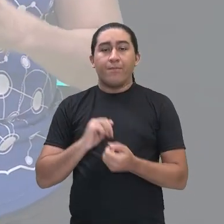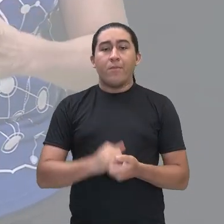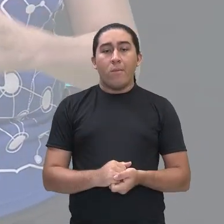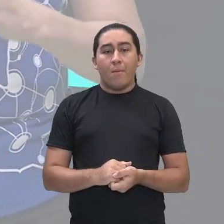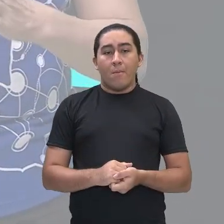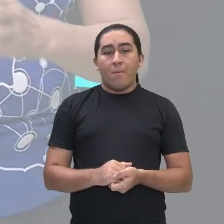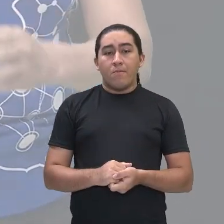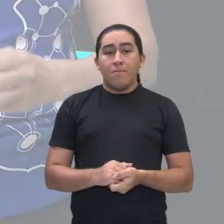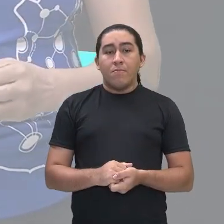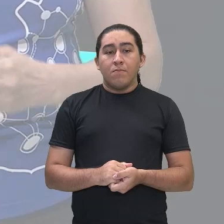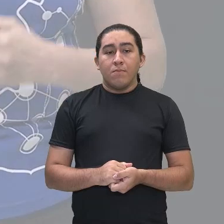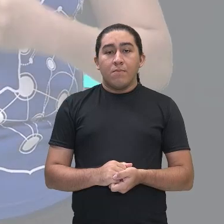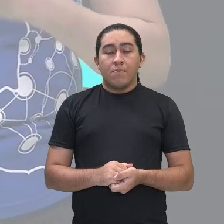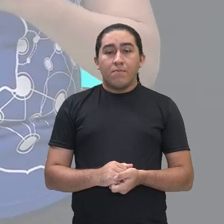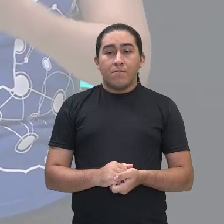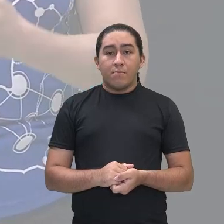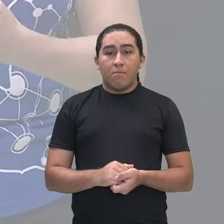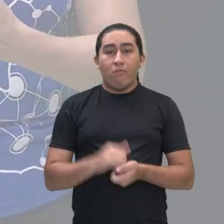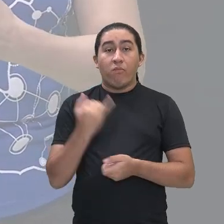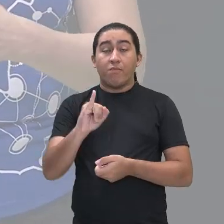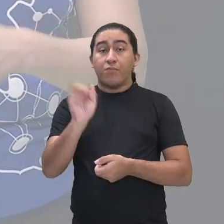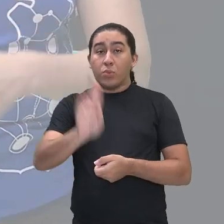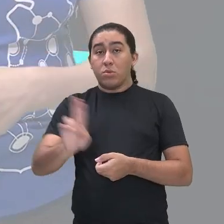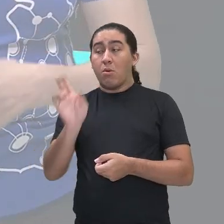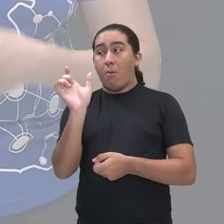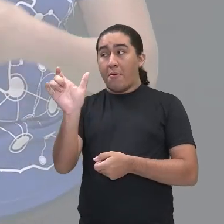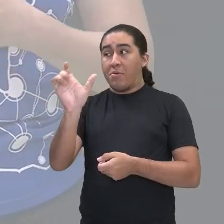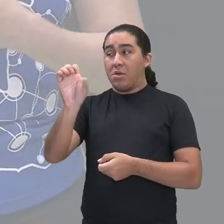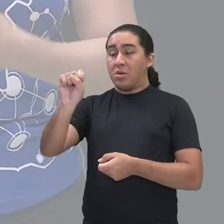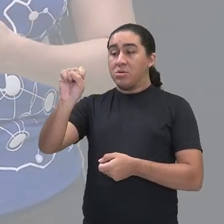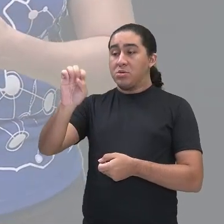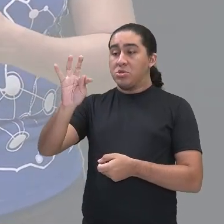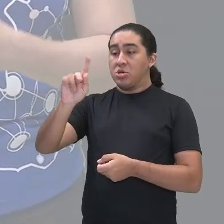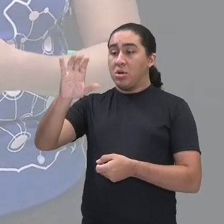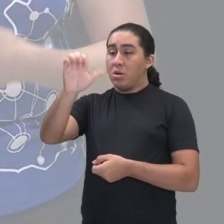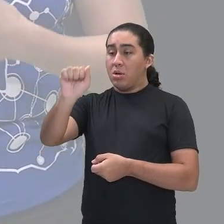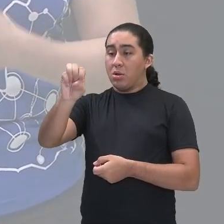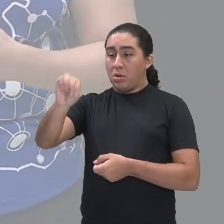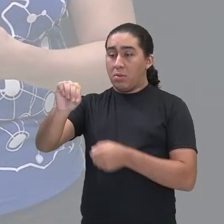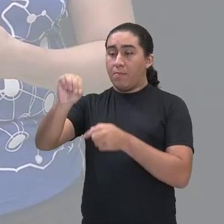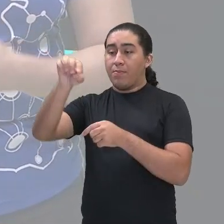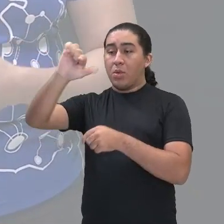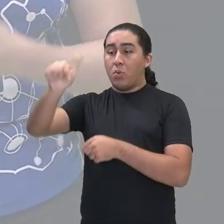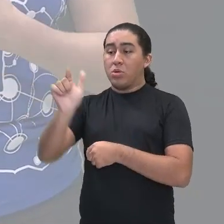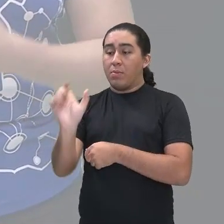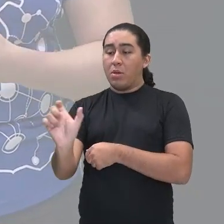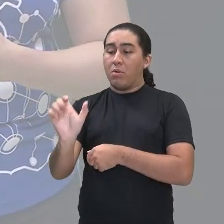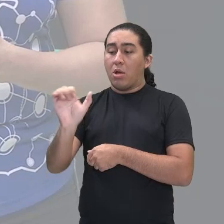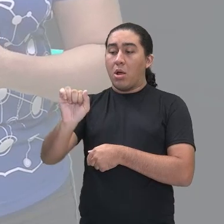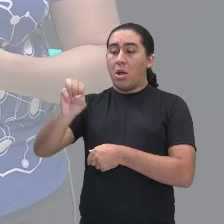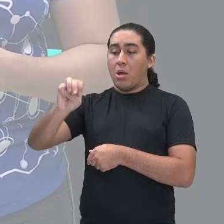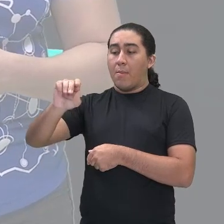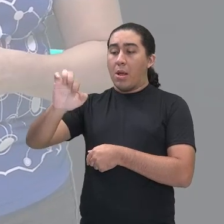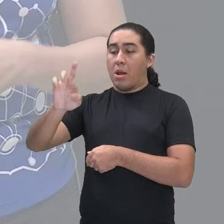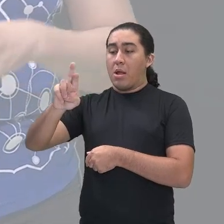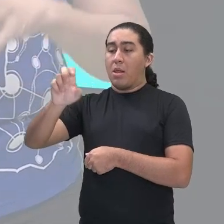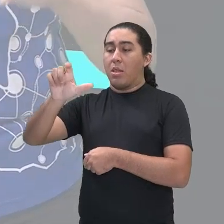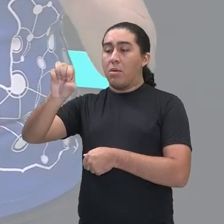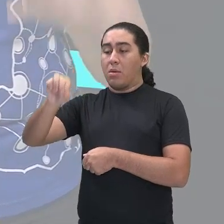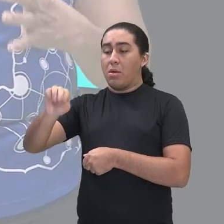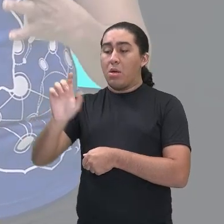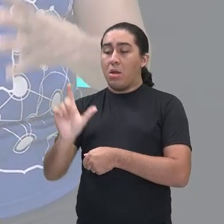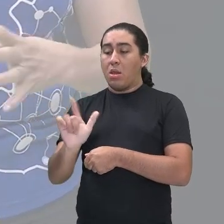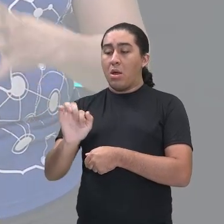Olha só, então quando eu falo esticam, amarelam, largam, voam,